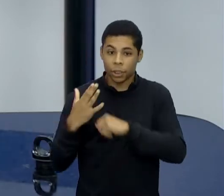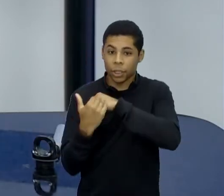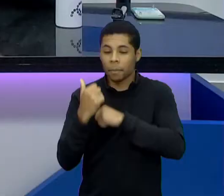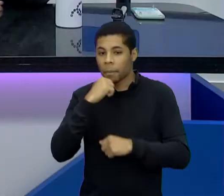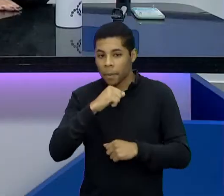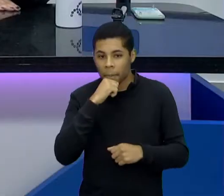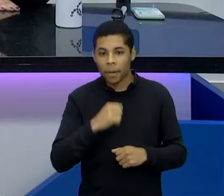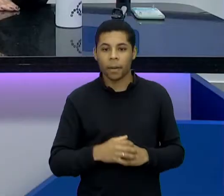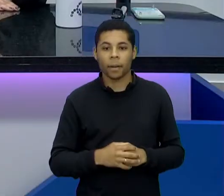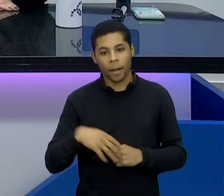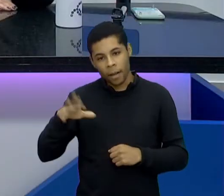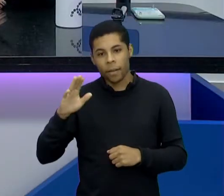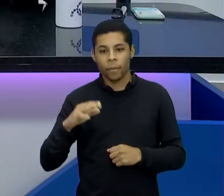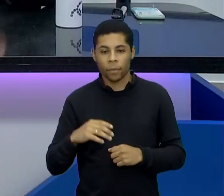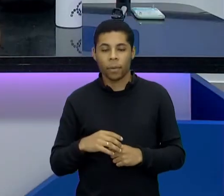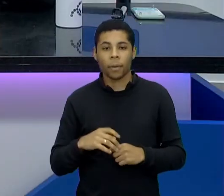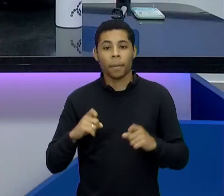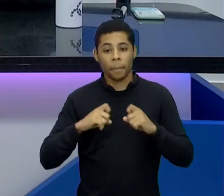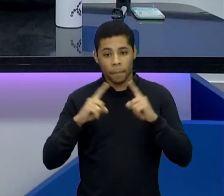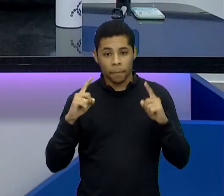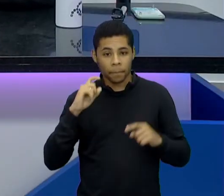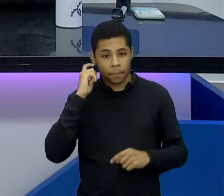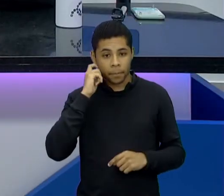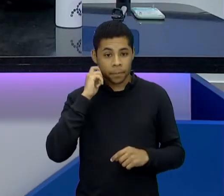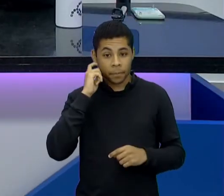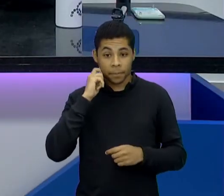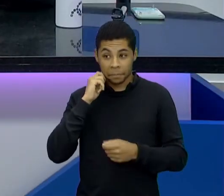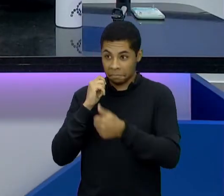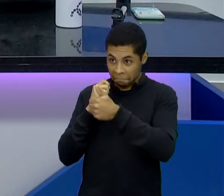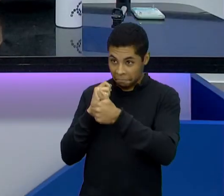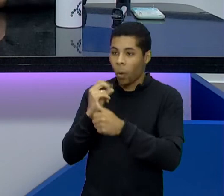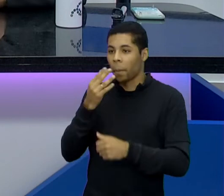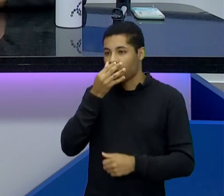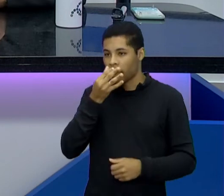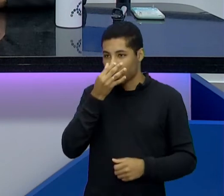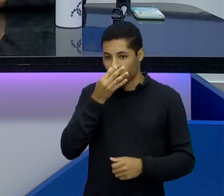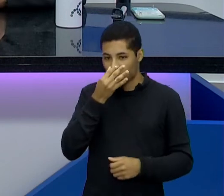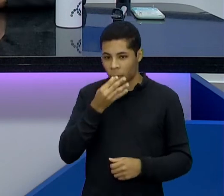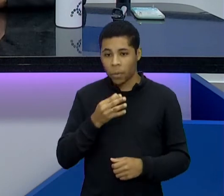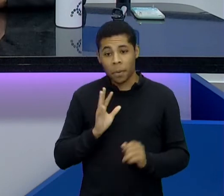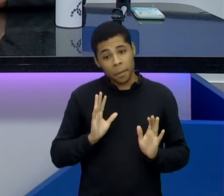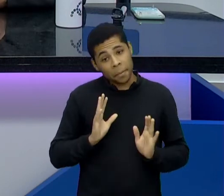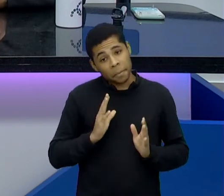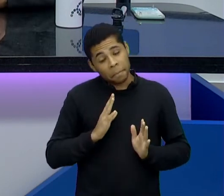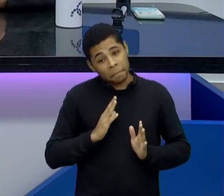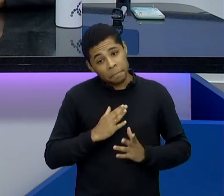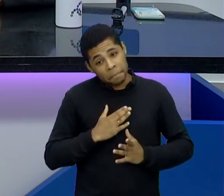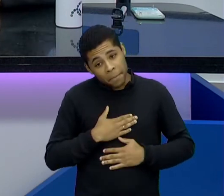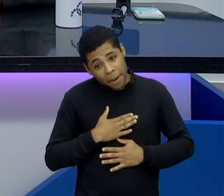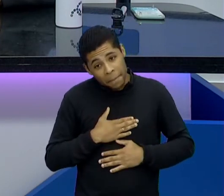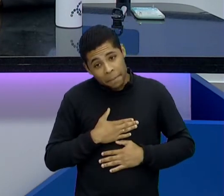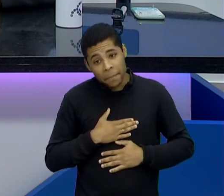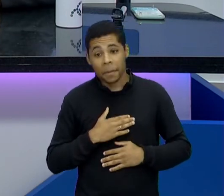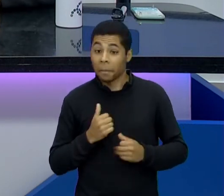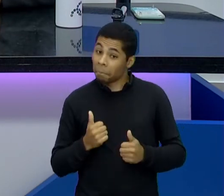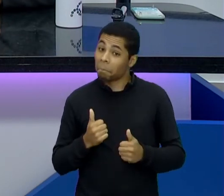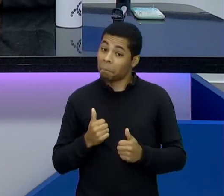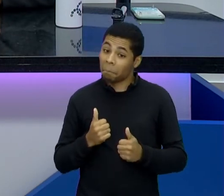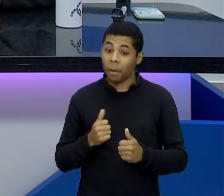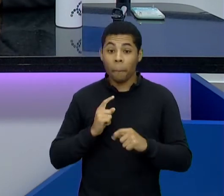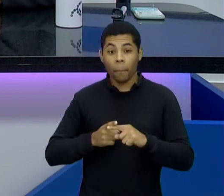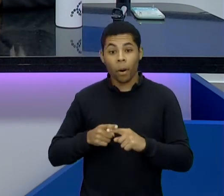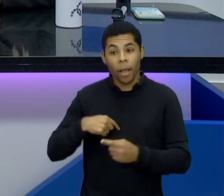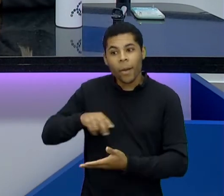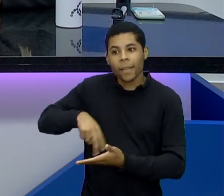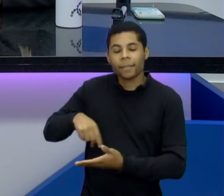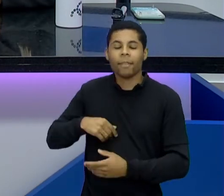fazer. Daí eu fui lá. Mandou bem ou pagou mico? Então, mas para mim é algo que é mais próximo, porque eu venho da